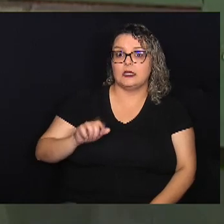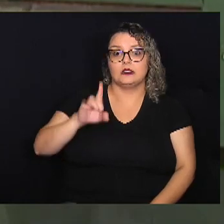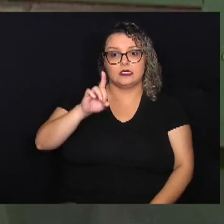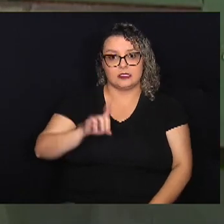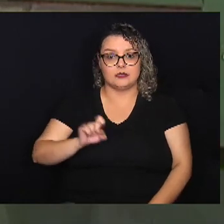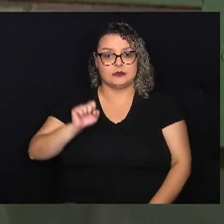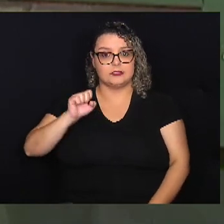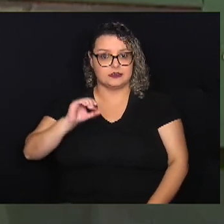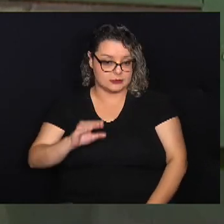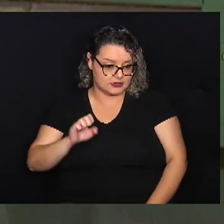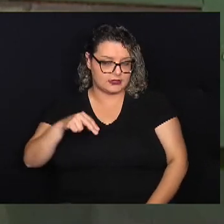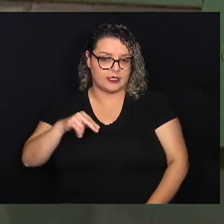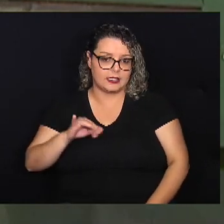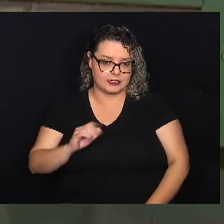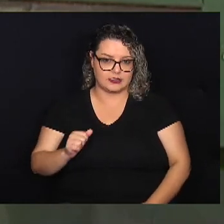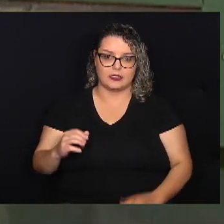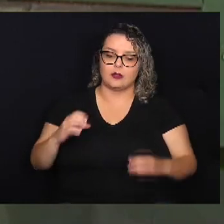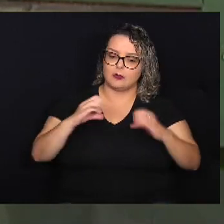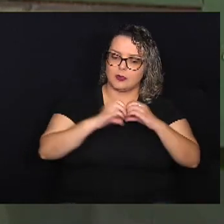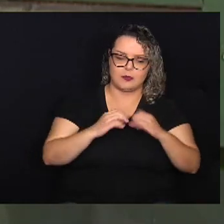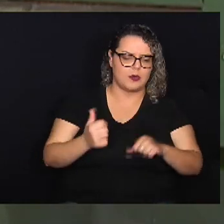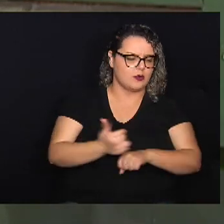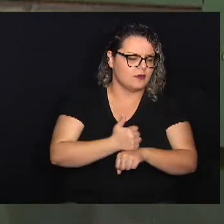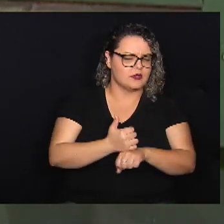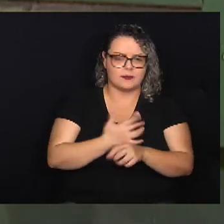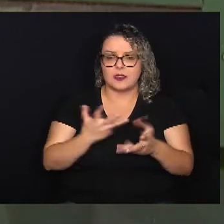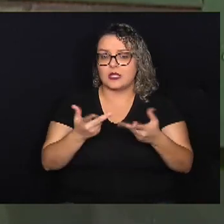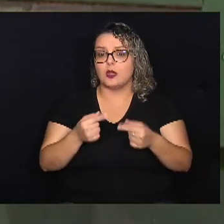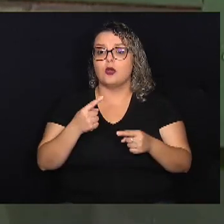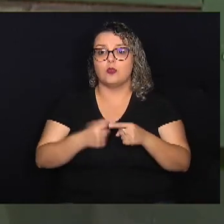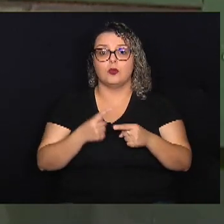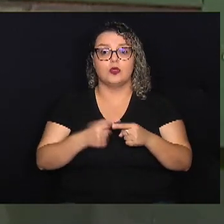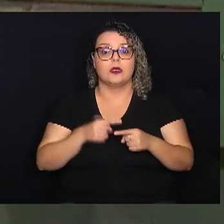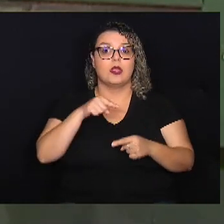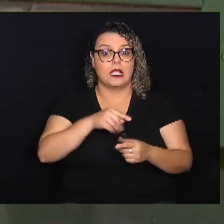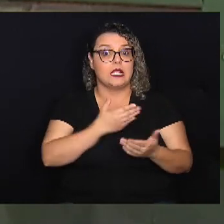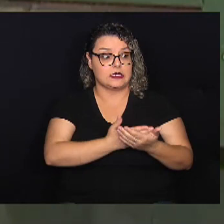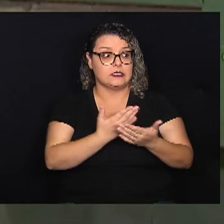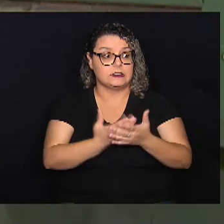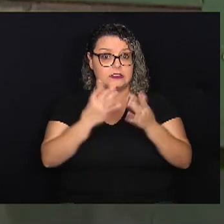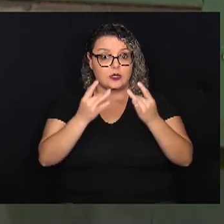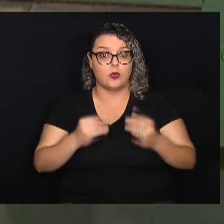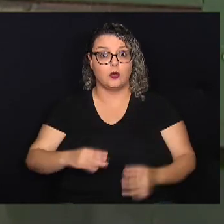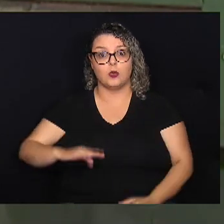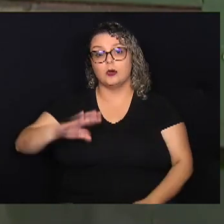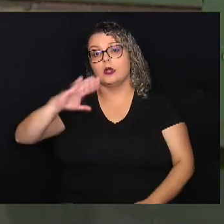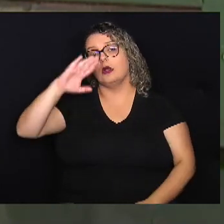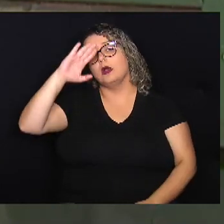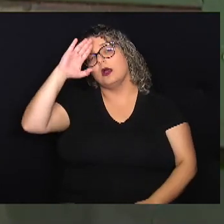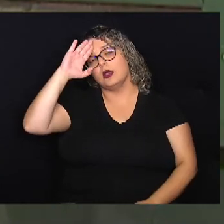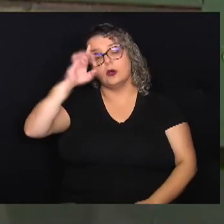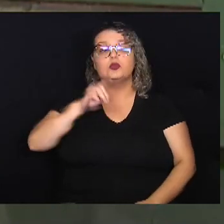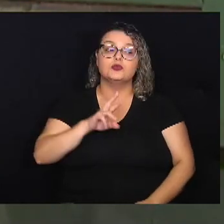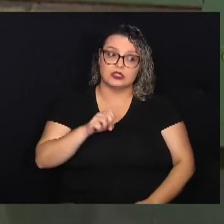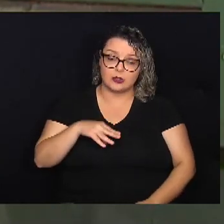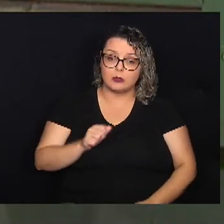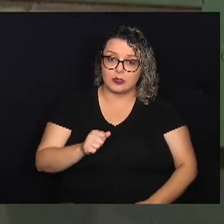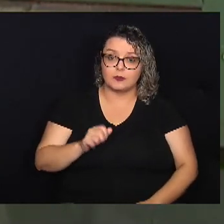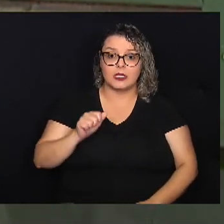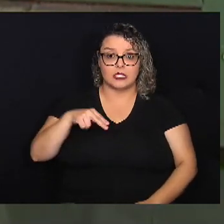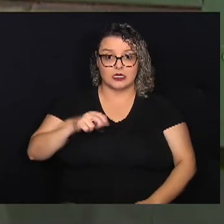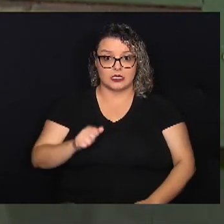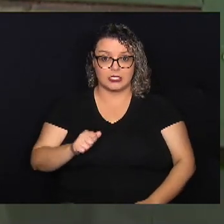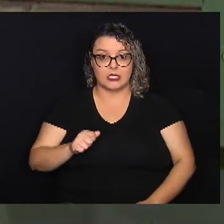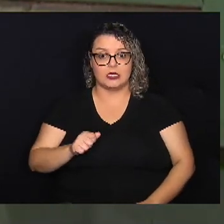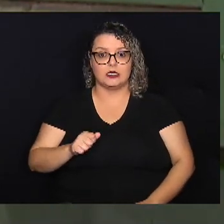uma querida, uma grande profissional, porque ela, sim, estuda muito a fundo o drama. E a Ana Clara, ela tem uma formação muito